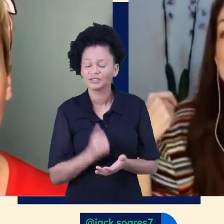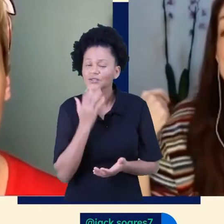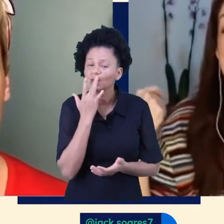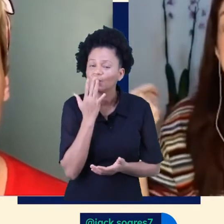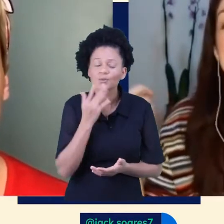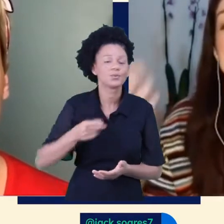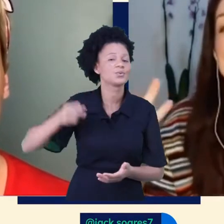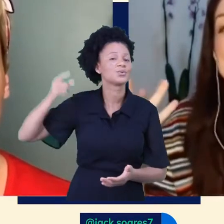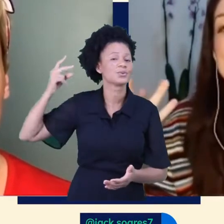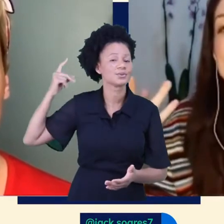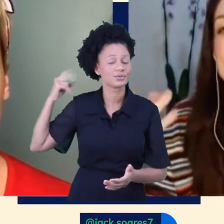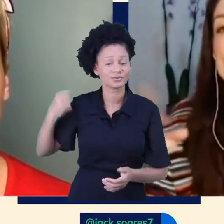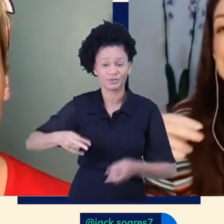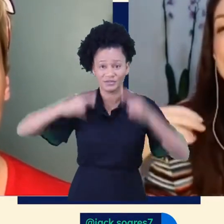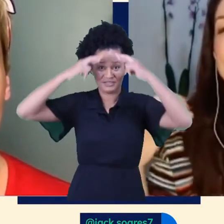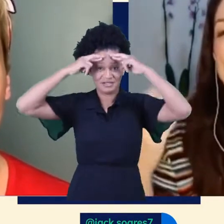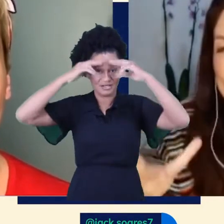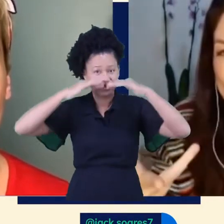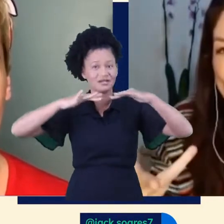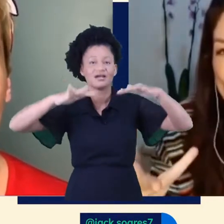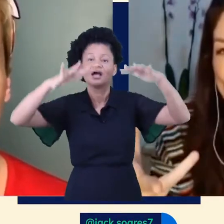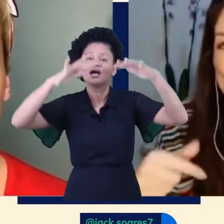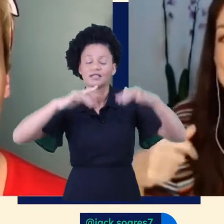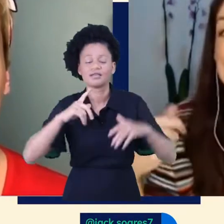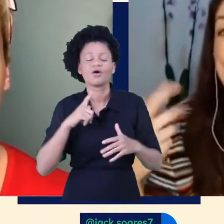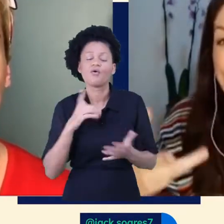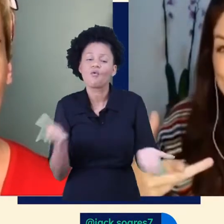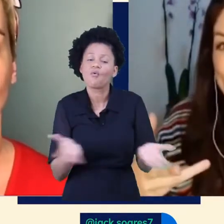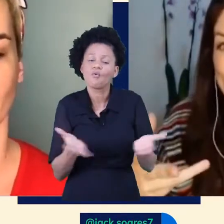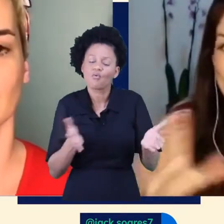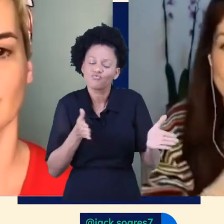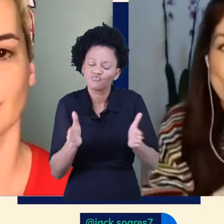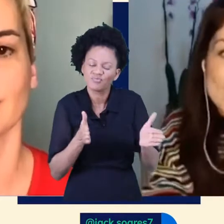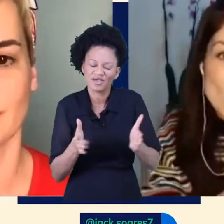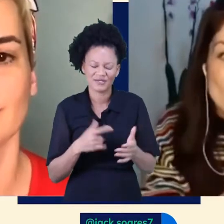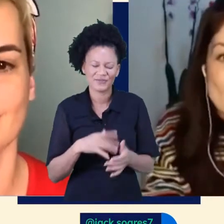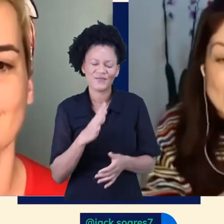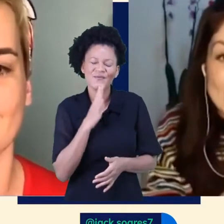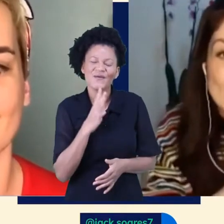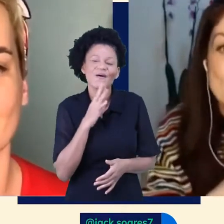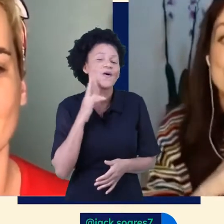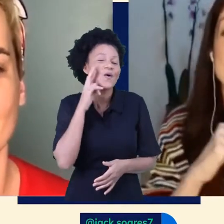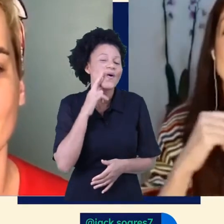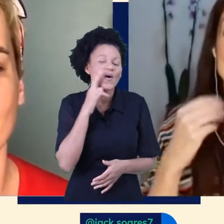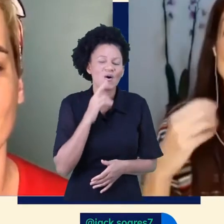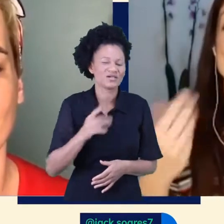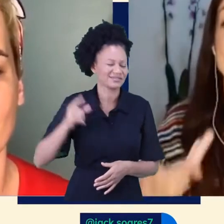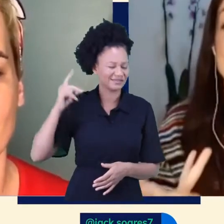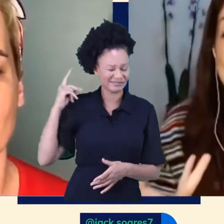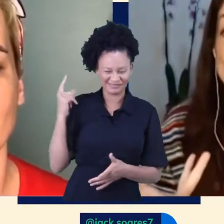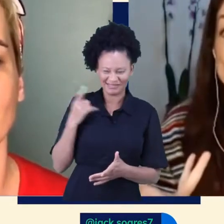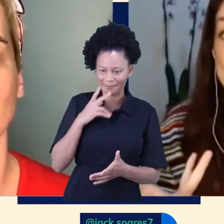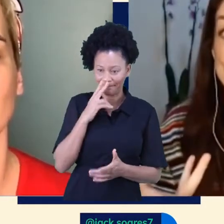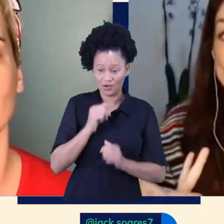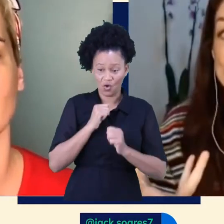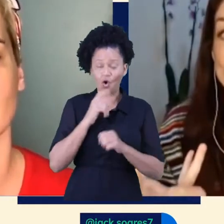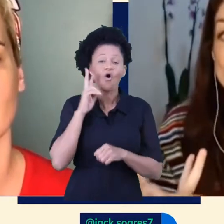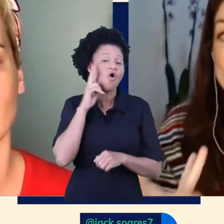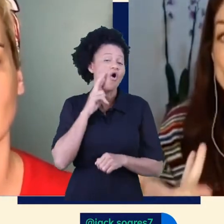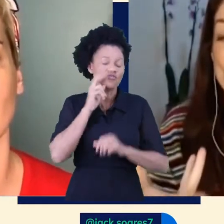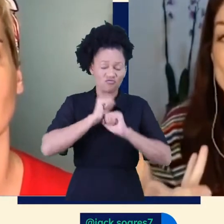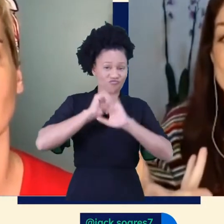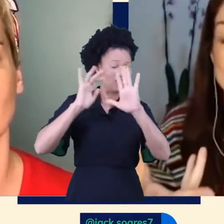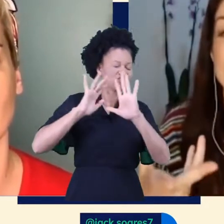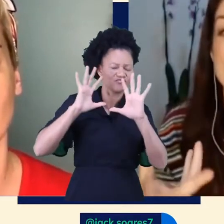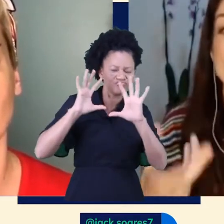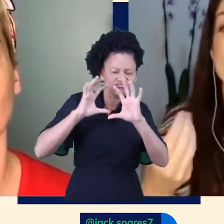exemplo, é o que hoje a gente conhece como aquele rosa antigo, rosa chá, que não é esse rosa pink. Então, os pigmentos que eram possíveis para